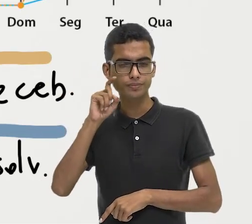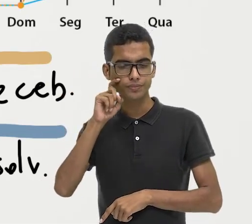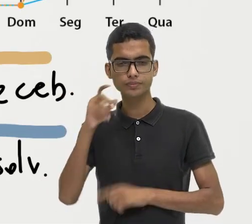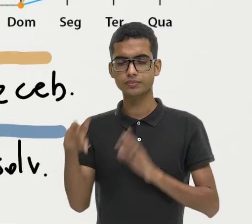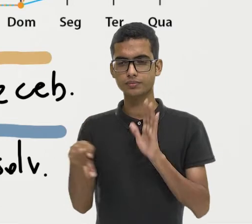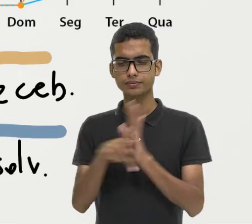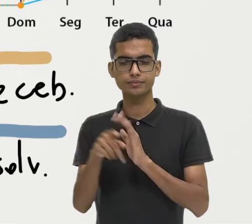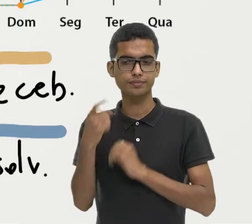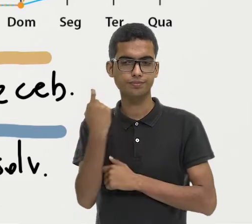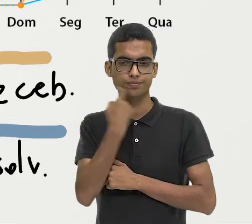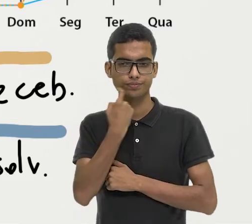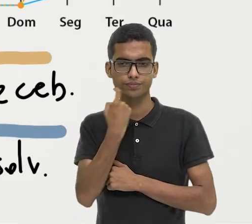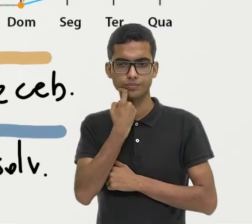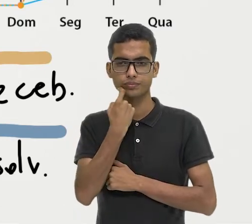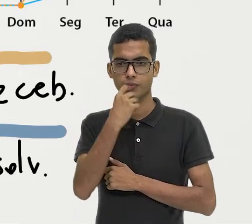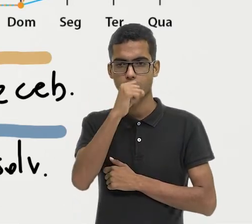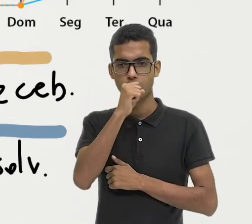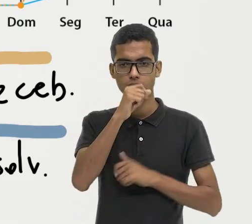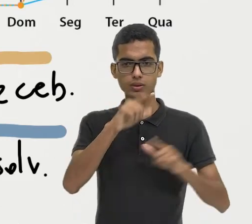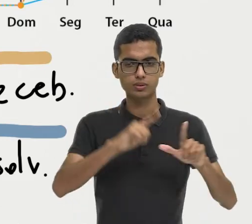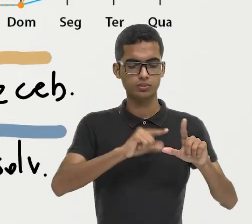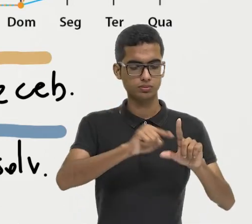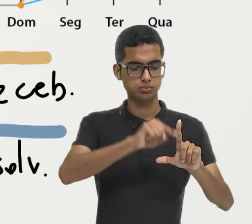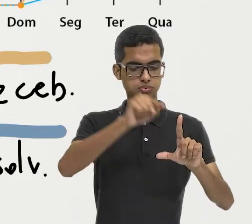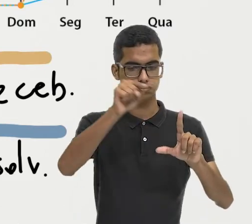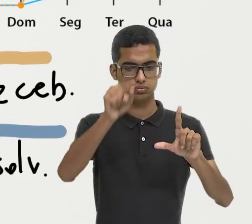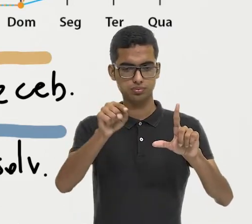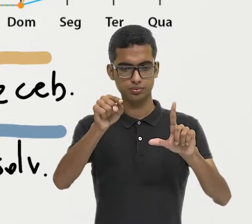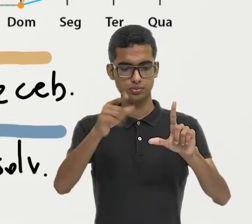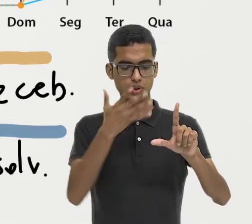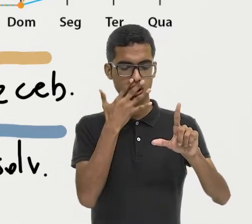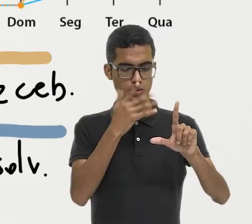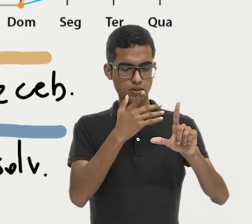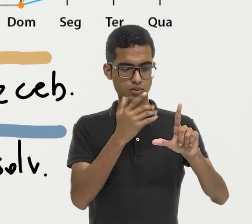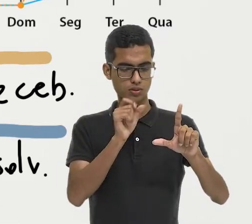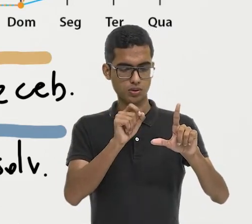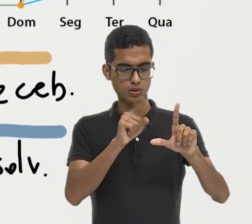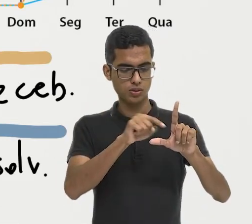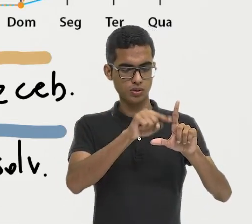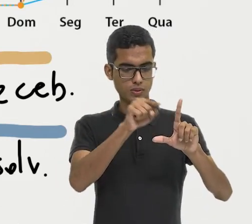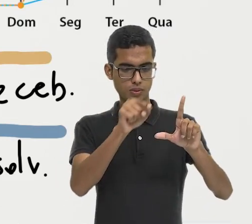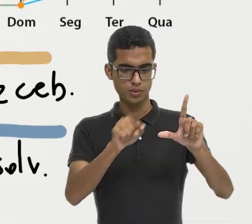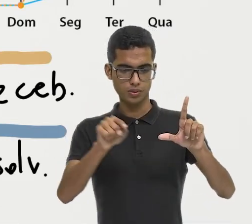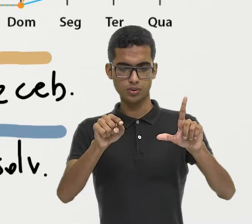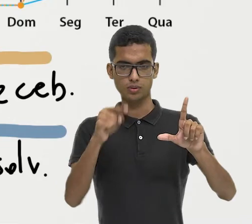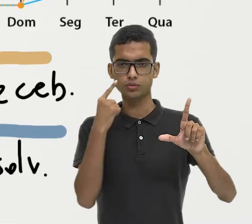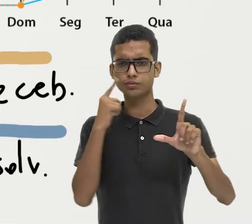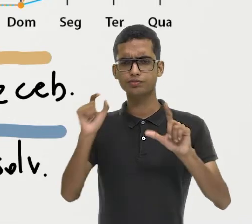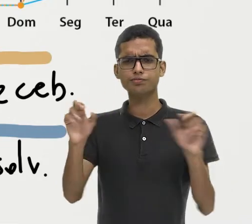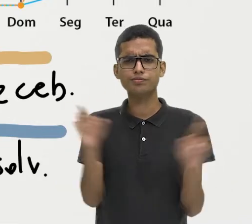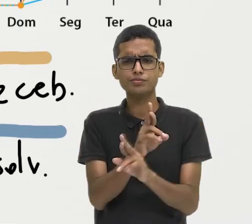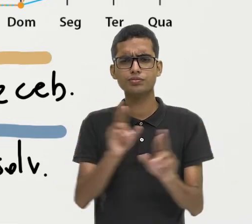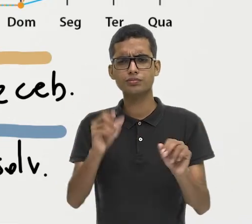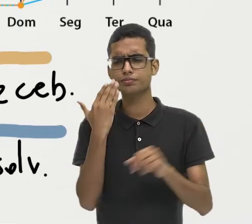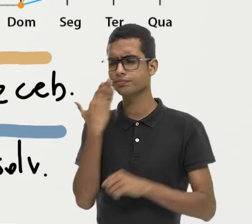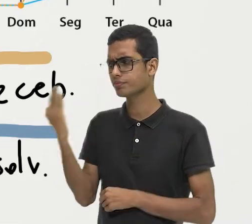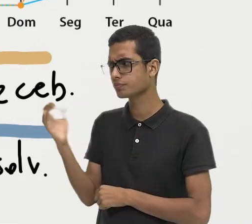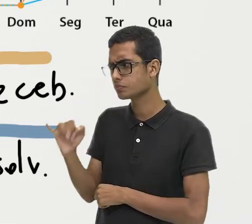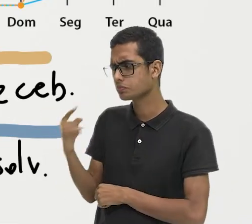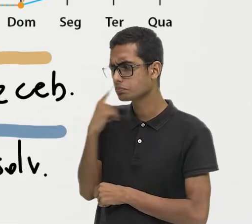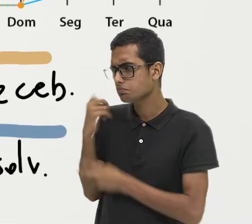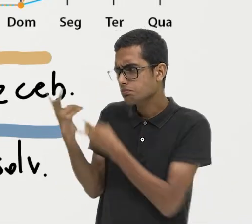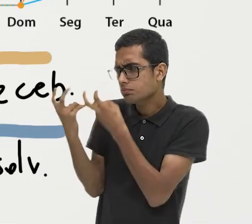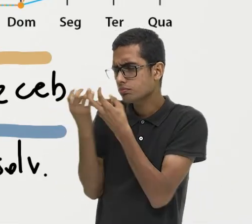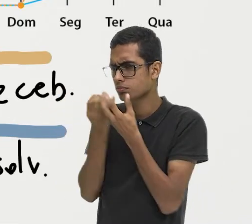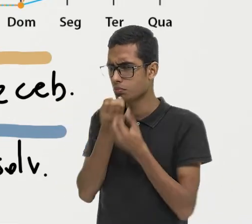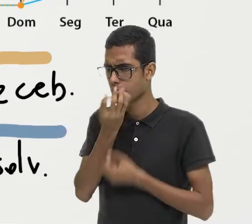que está em alaranjado está acima do gráfico em azul. O que isso tem a ver? Simples, pessoal.